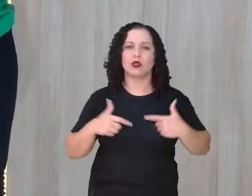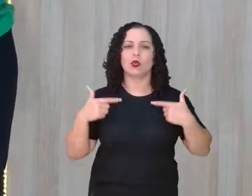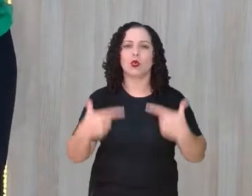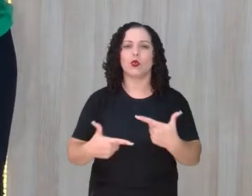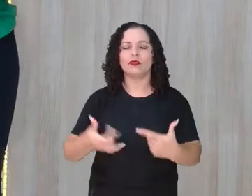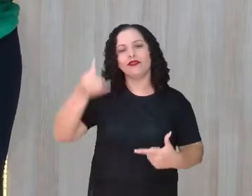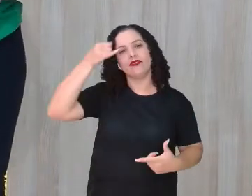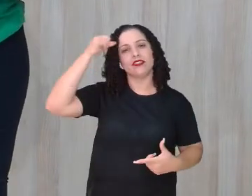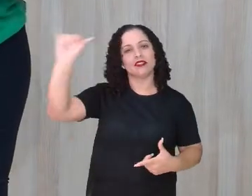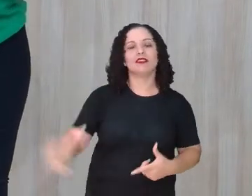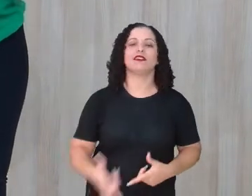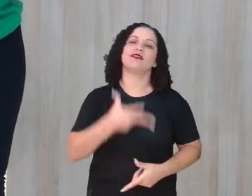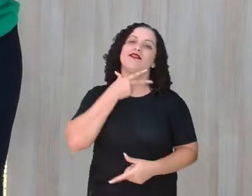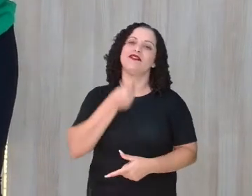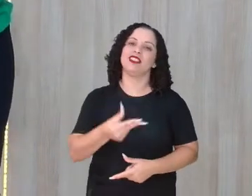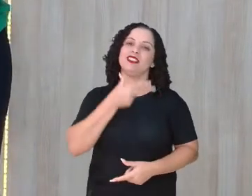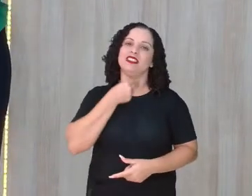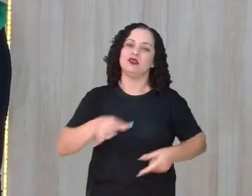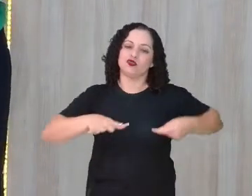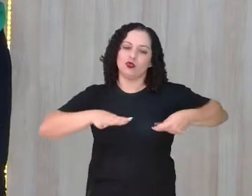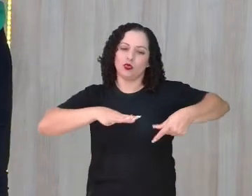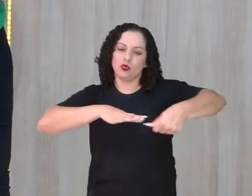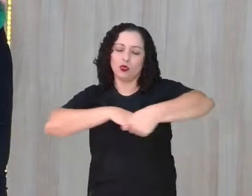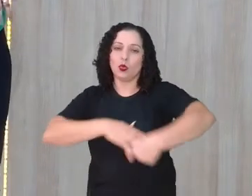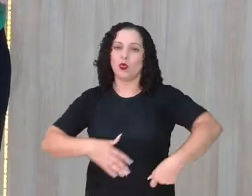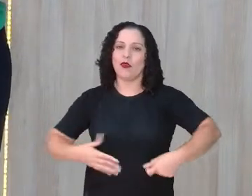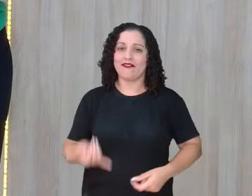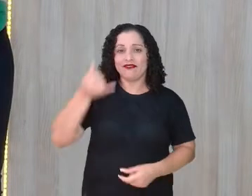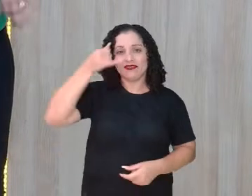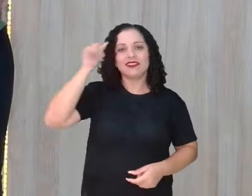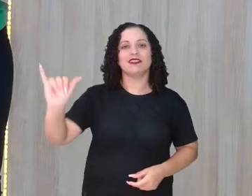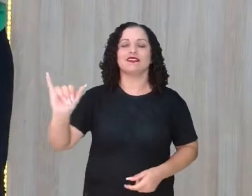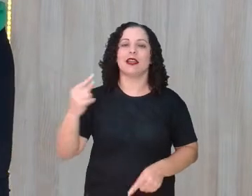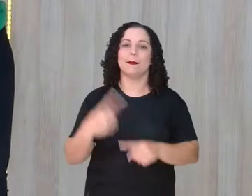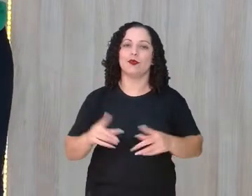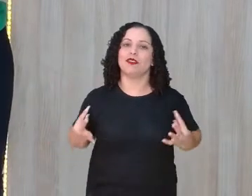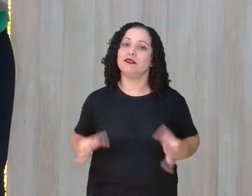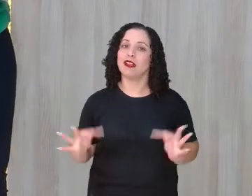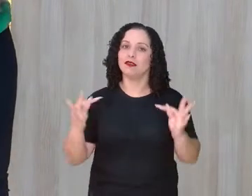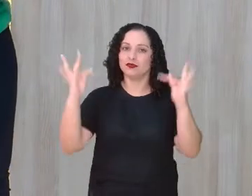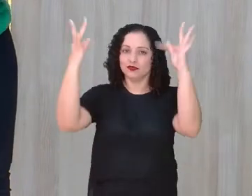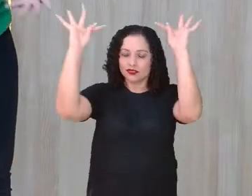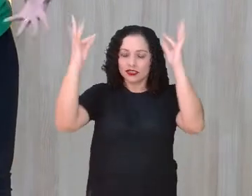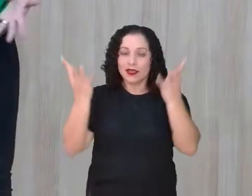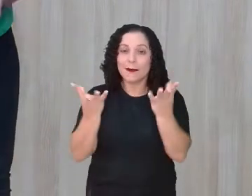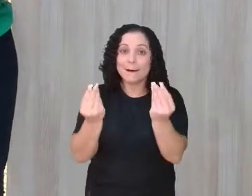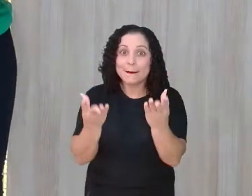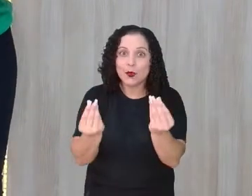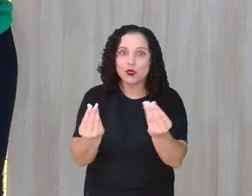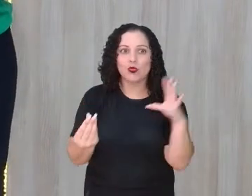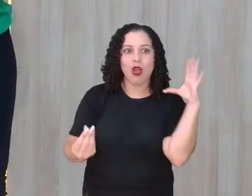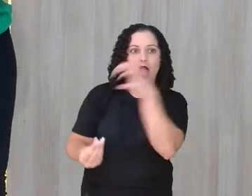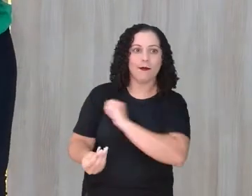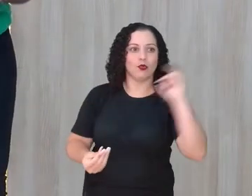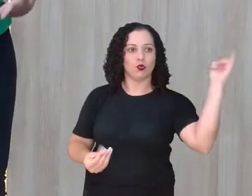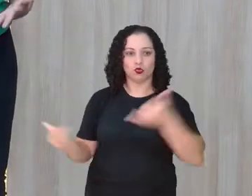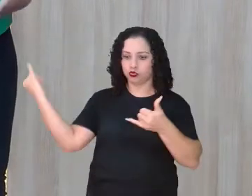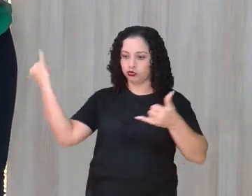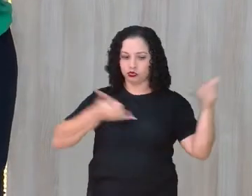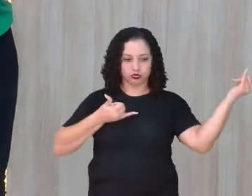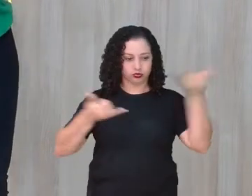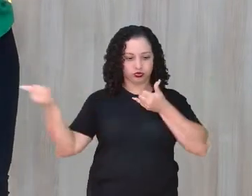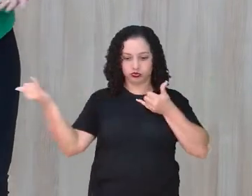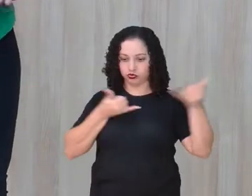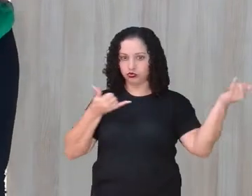fake news o tempo todo, porque nesse mundo de tecnologia muito fácil, desse acesso de informação rápida, a gente acaba caindo